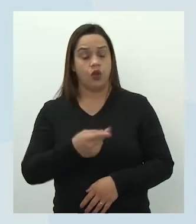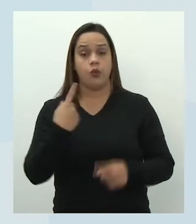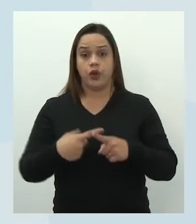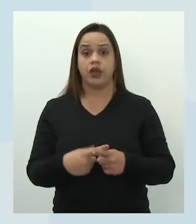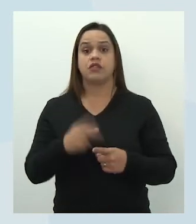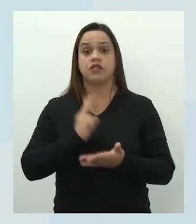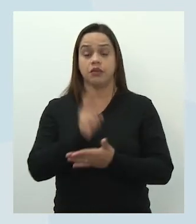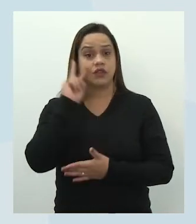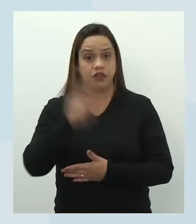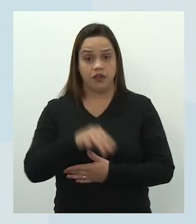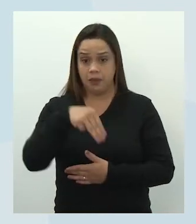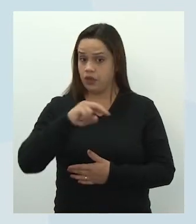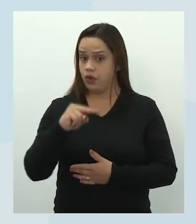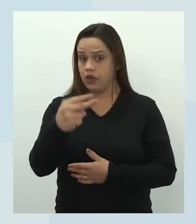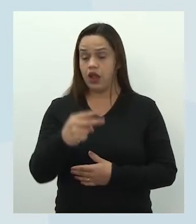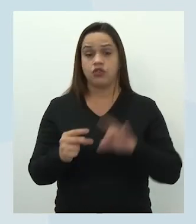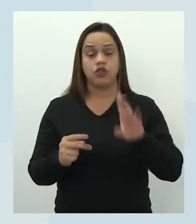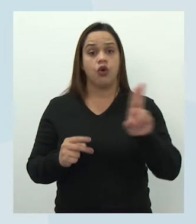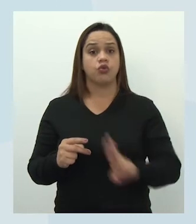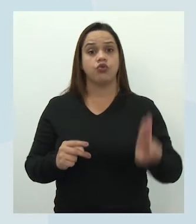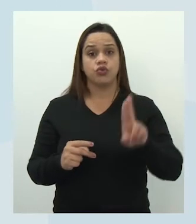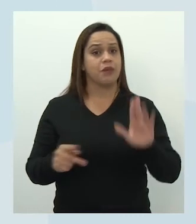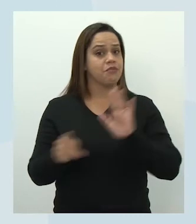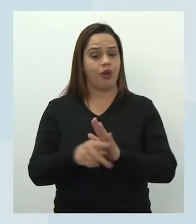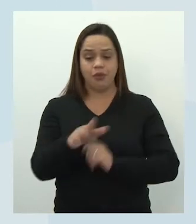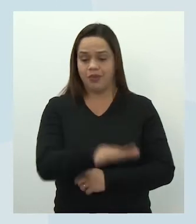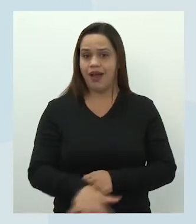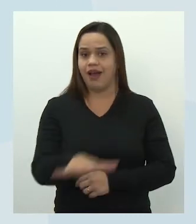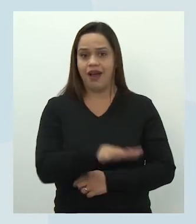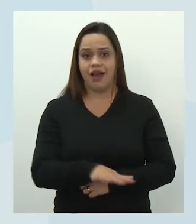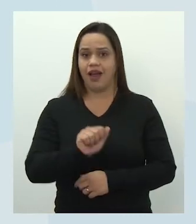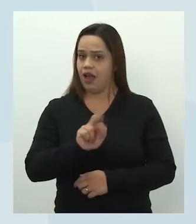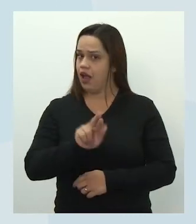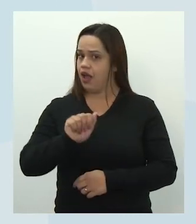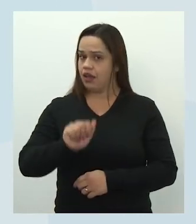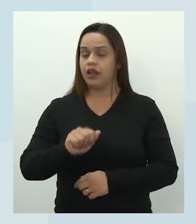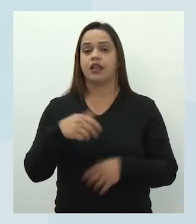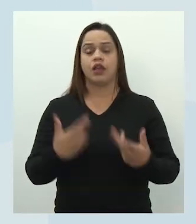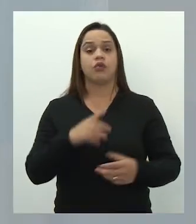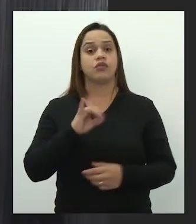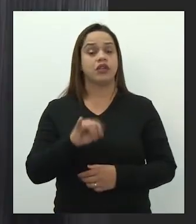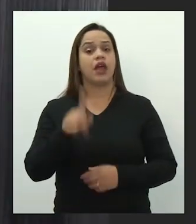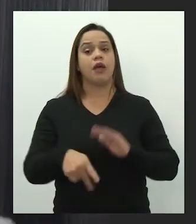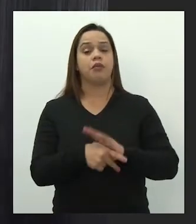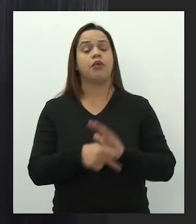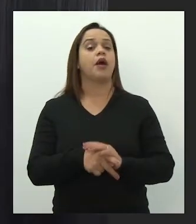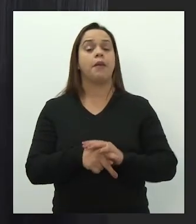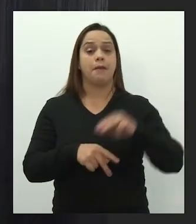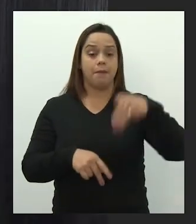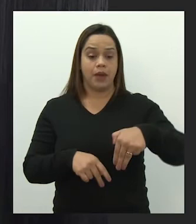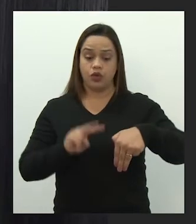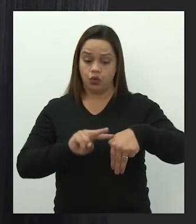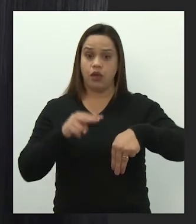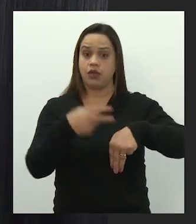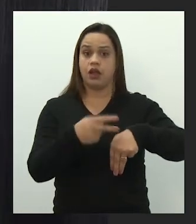quadrado, ele se aplica somente para área, tá? Quando é metro somente é para perímetro, e quando tiver metro quadrado,